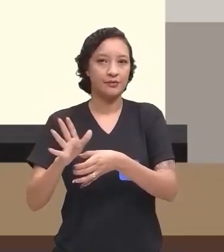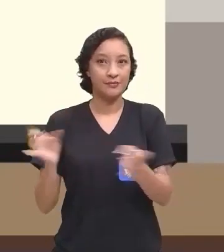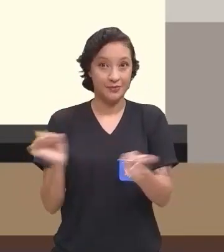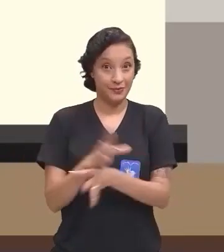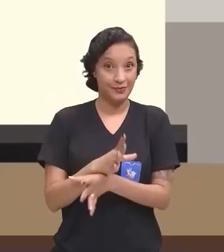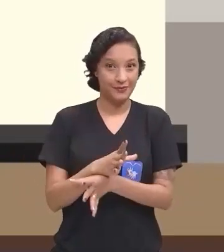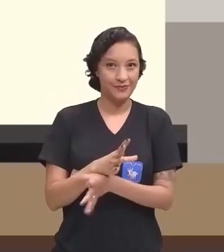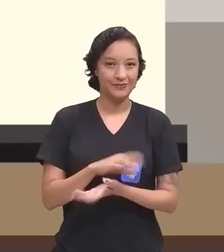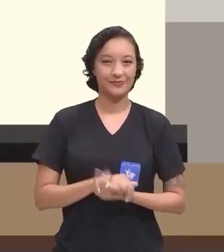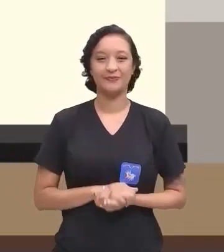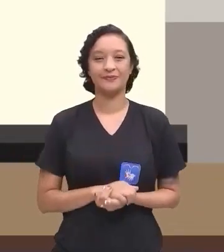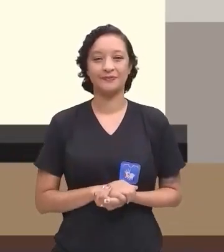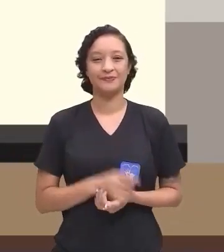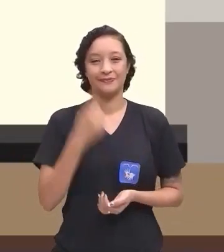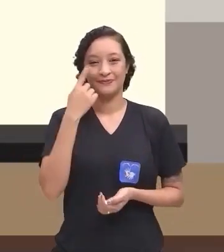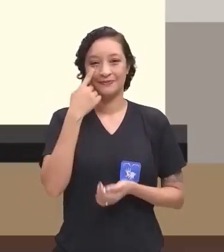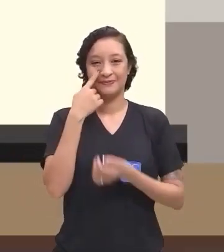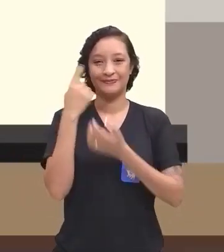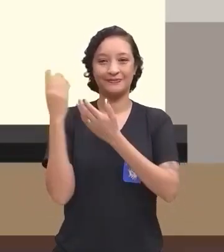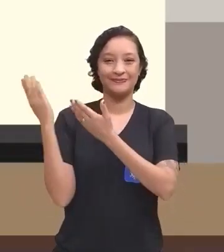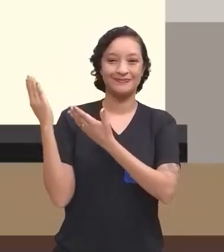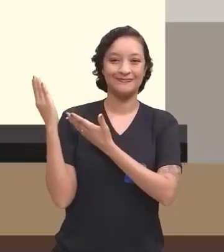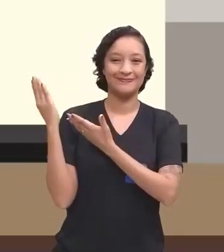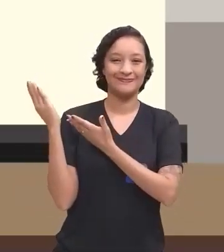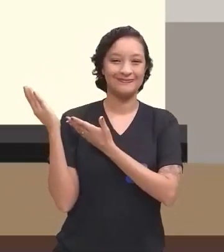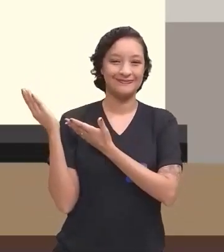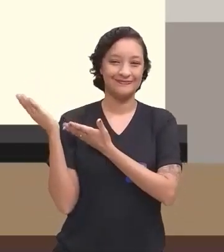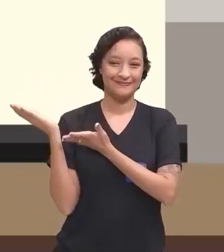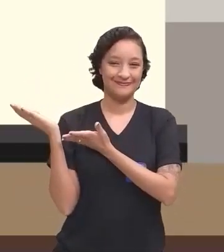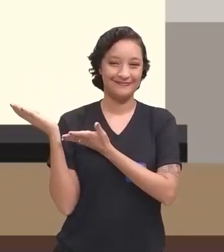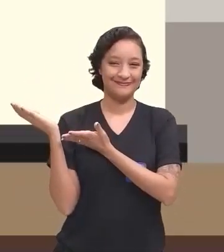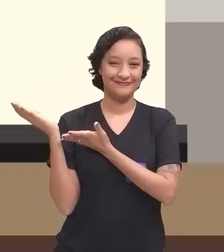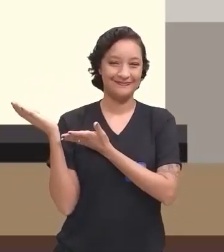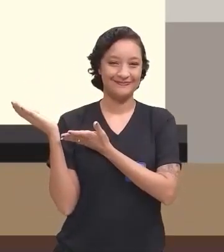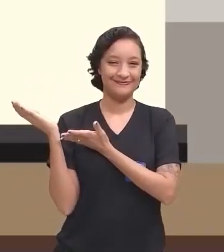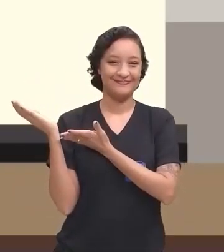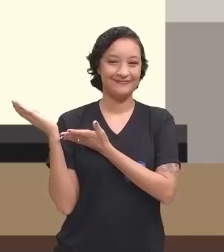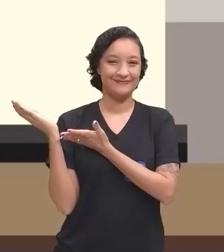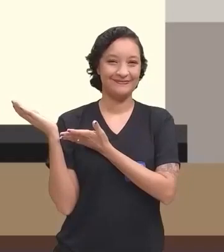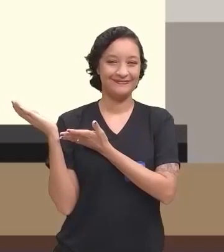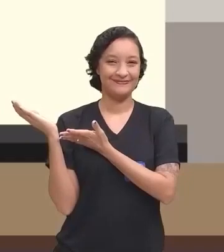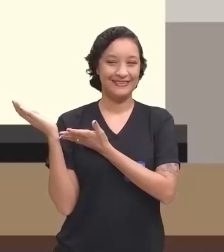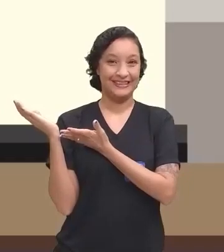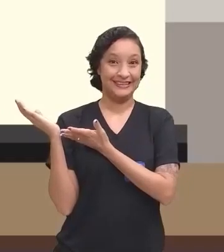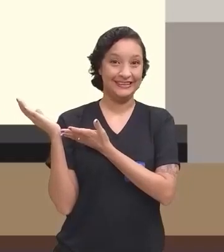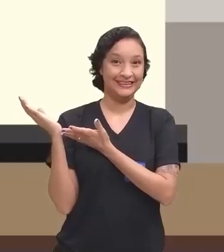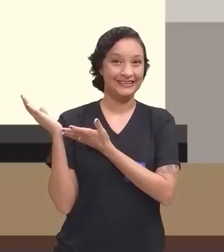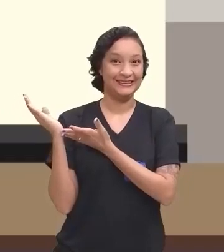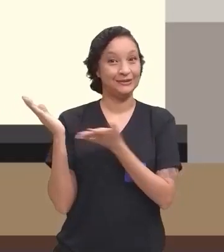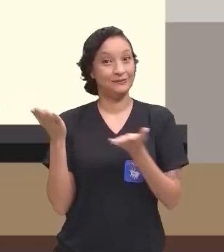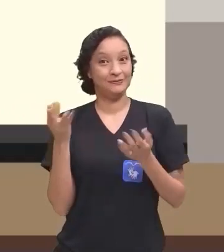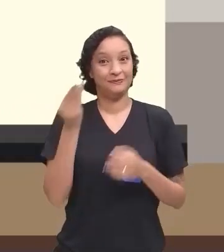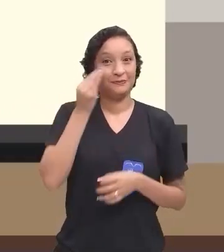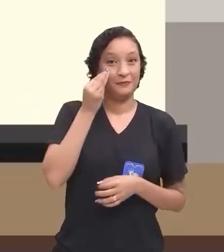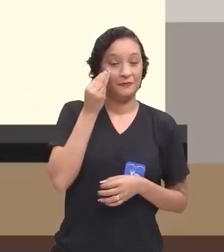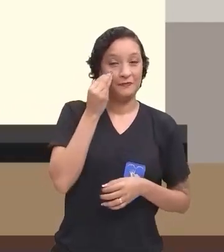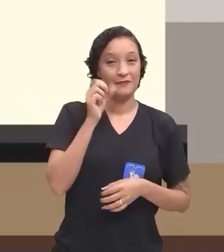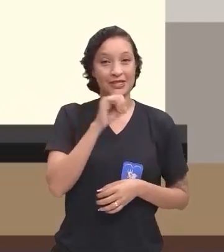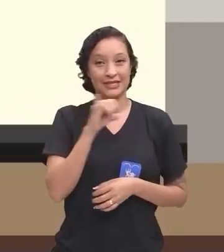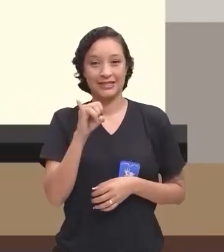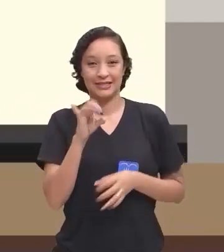preparados, ai, ai, ai, a gente coloca o balão